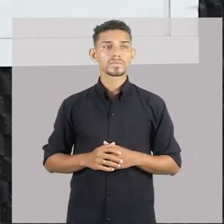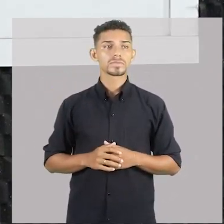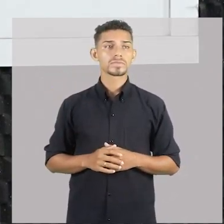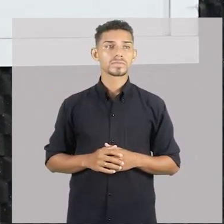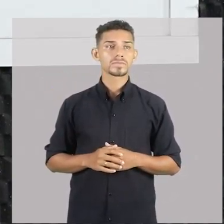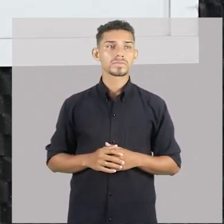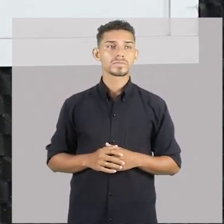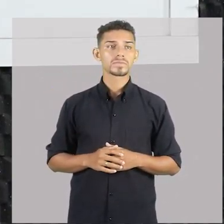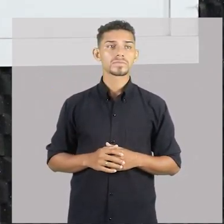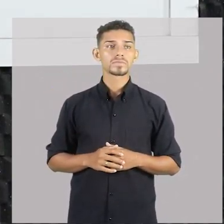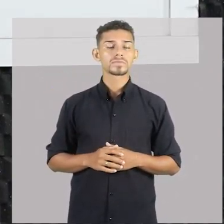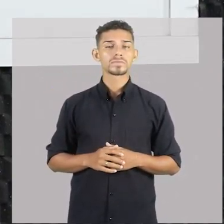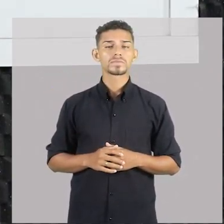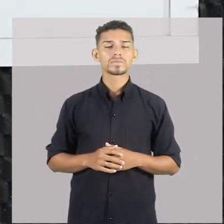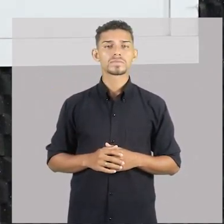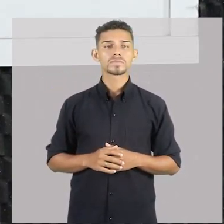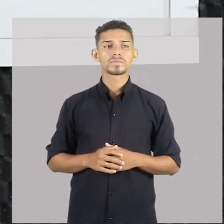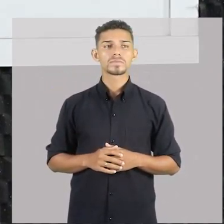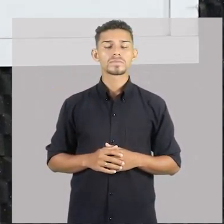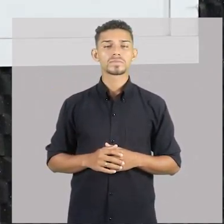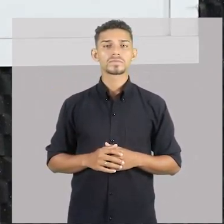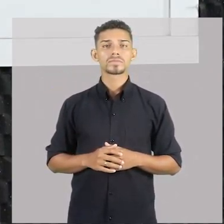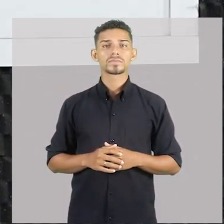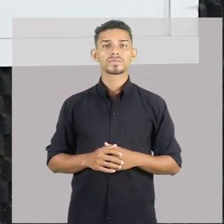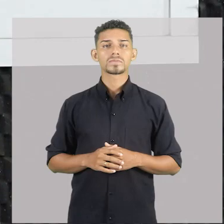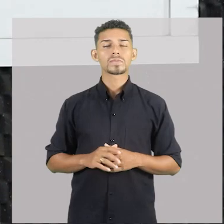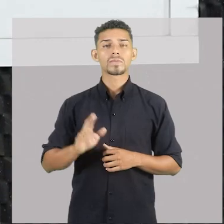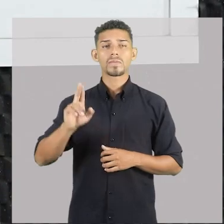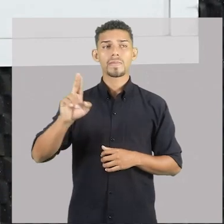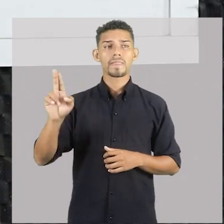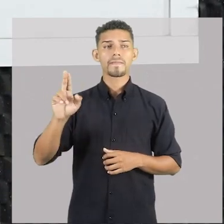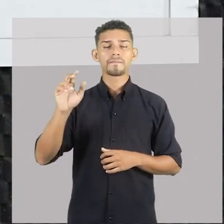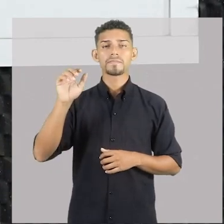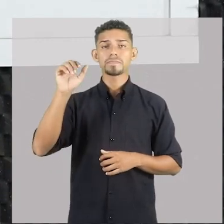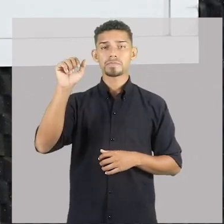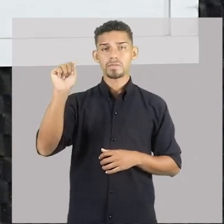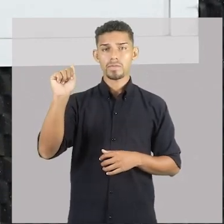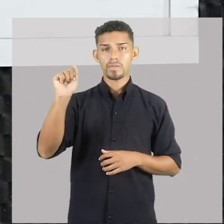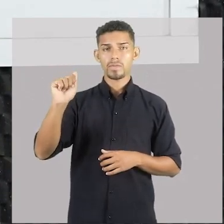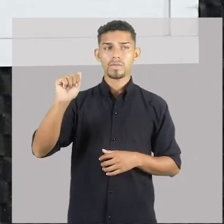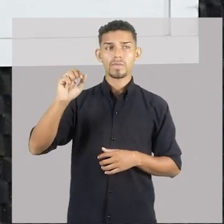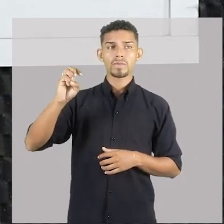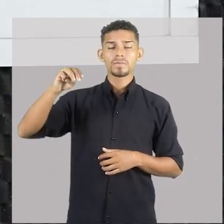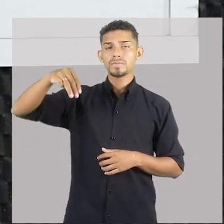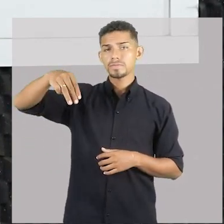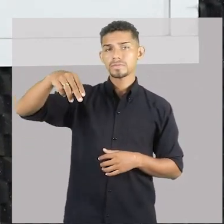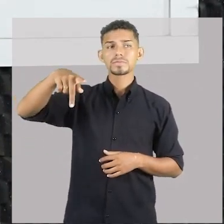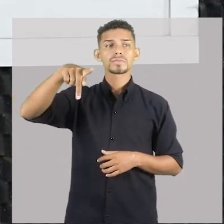Significa ampere.